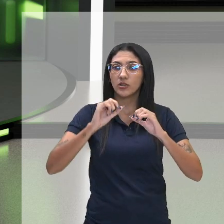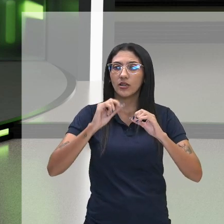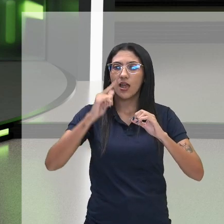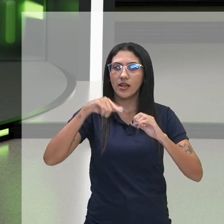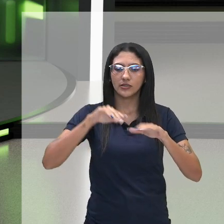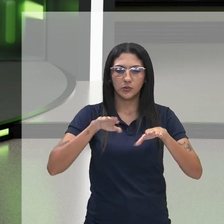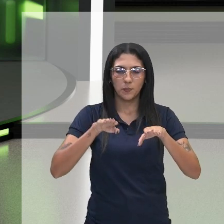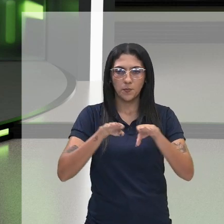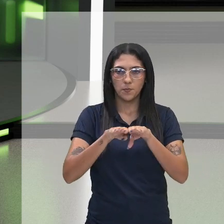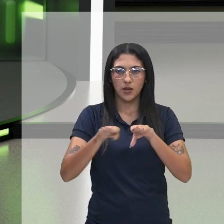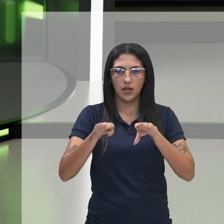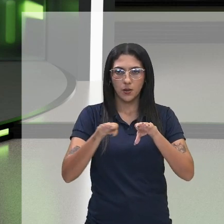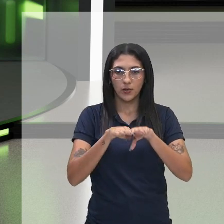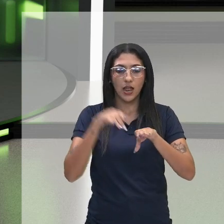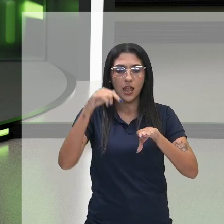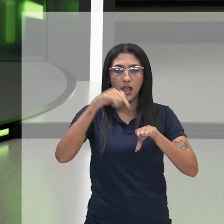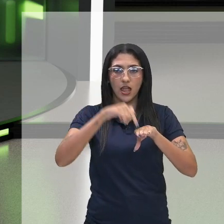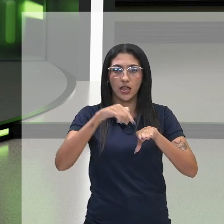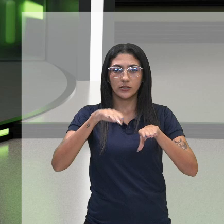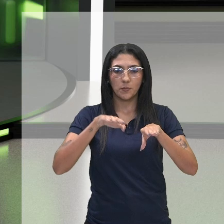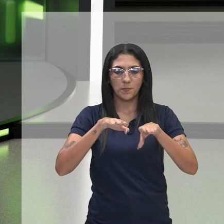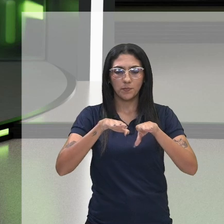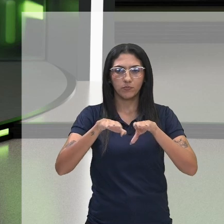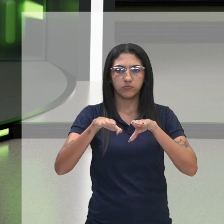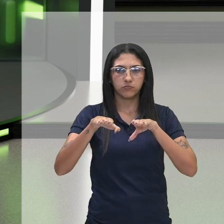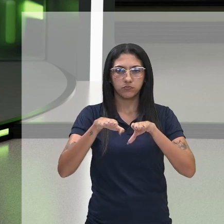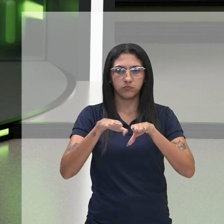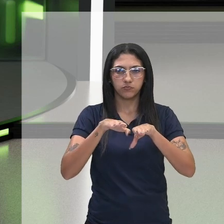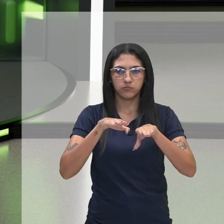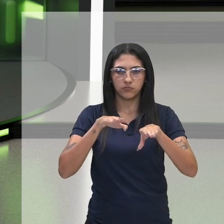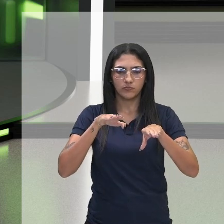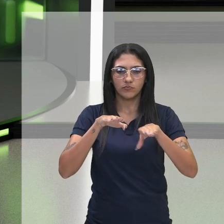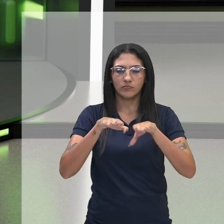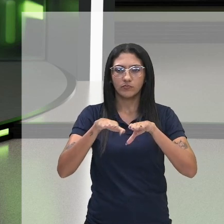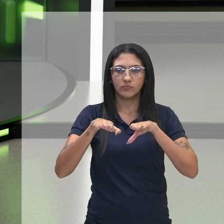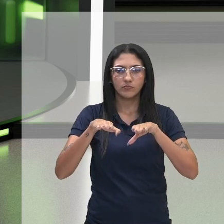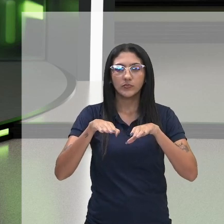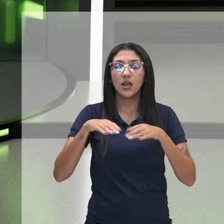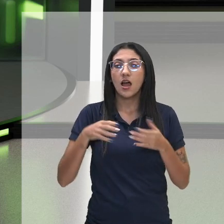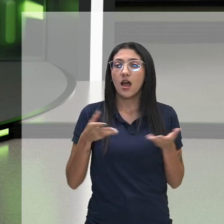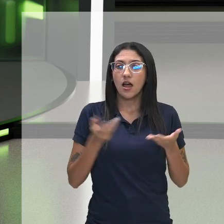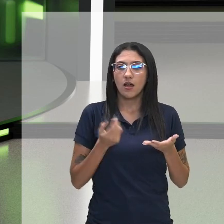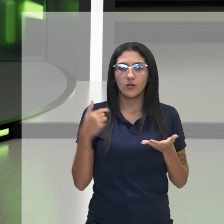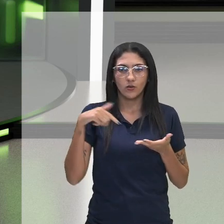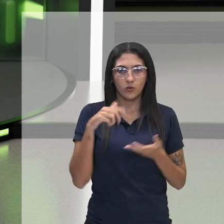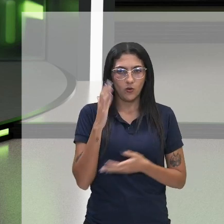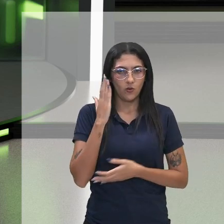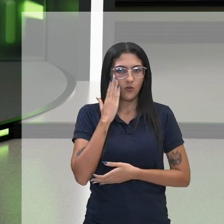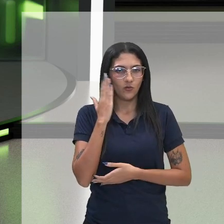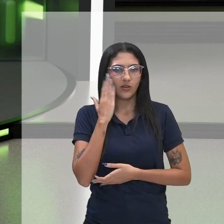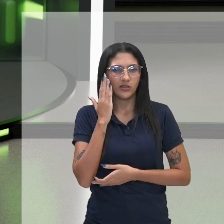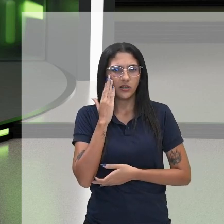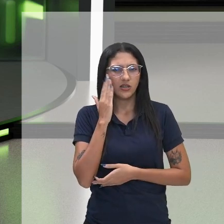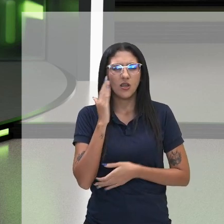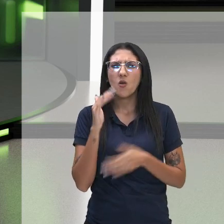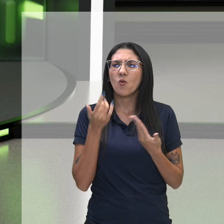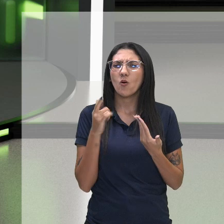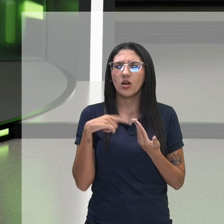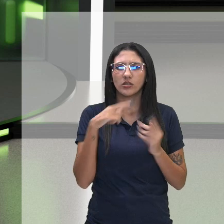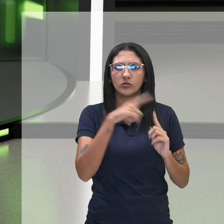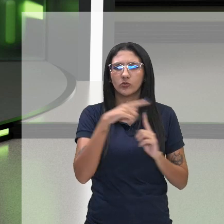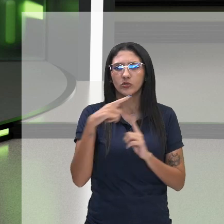tectônicas. Essas placas também acabam se movimentando, né? Então, a gente vai compreender esses tipos de movimento que as